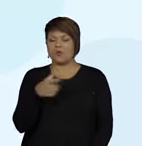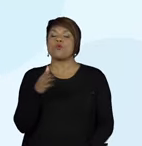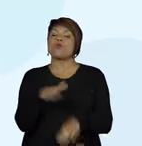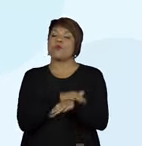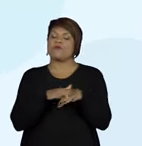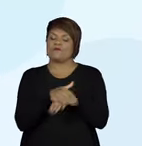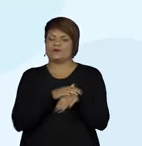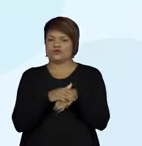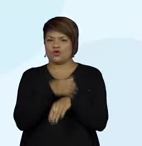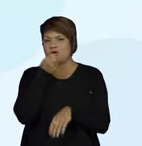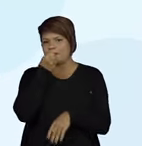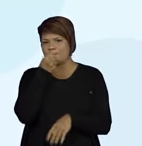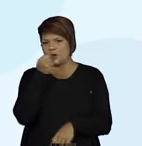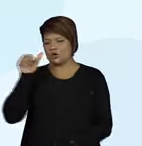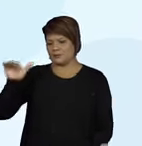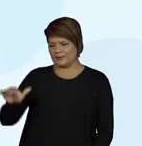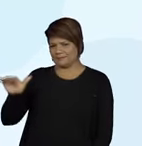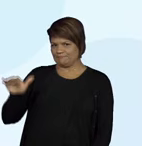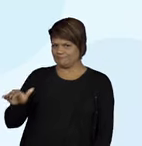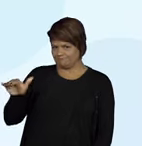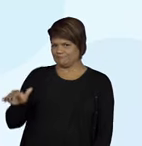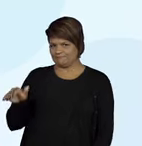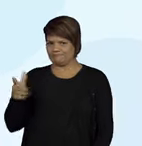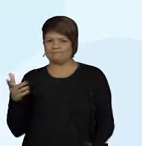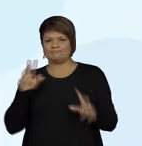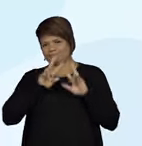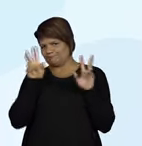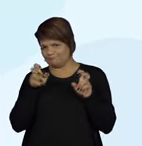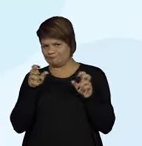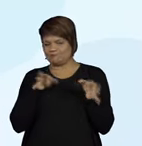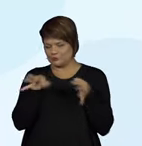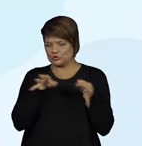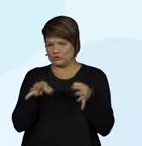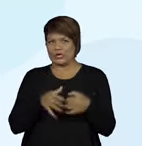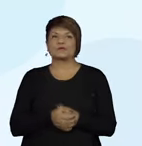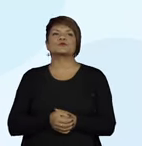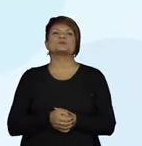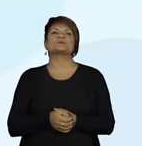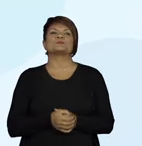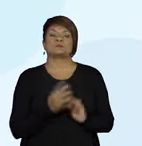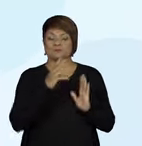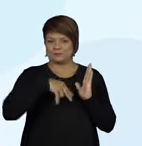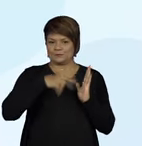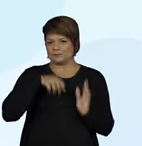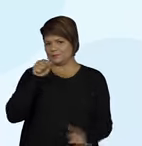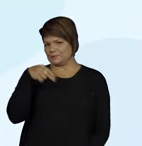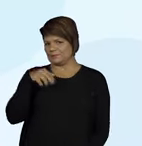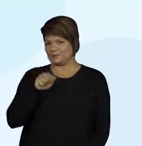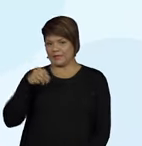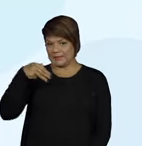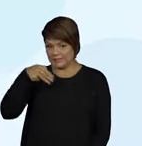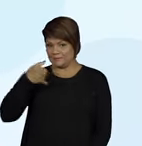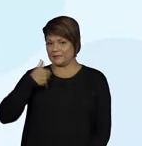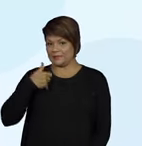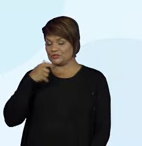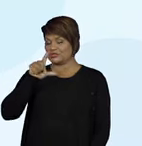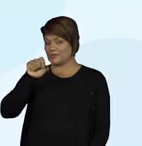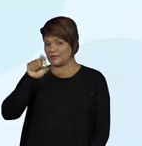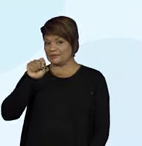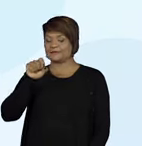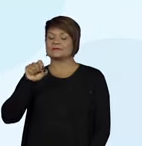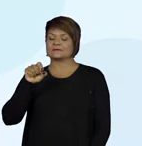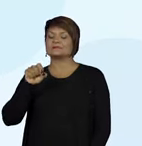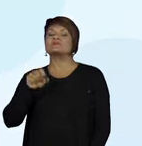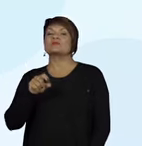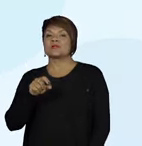repórter Mirim sobre o projeto. A leitora Ana M., 10 anos, do 4º ano